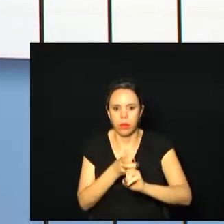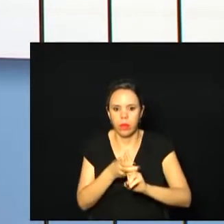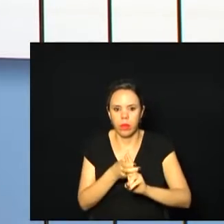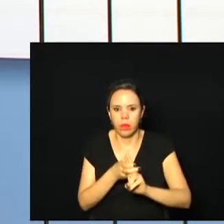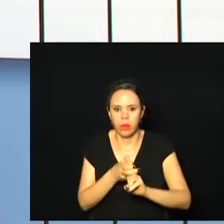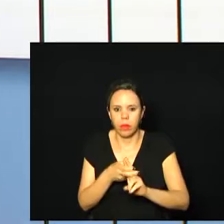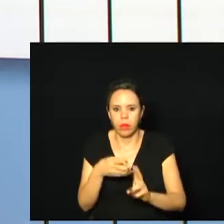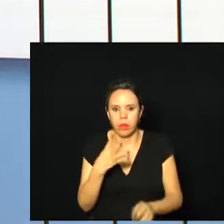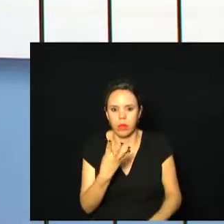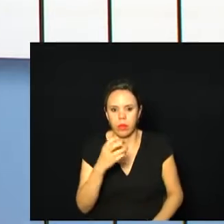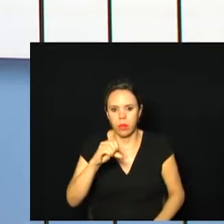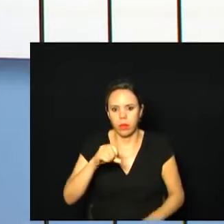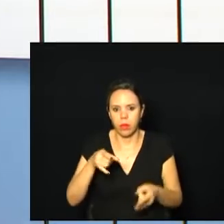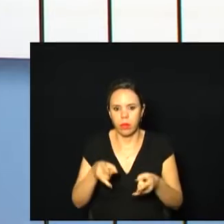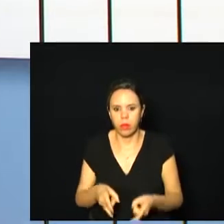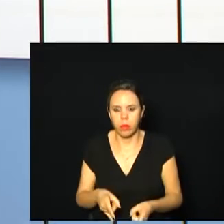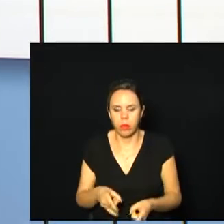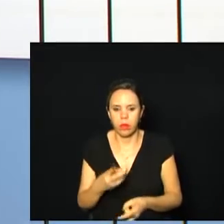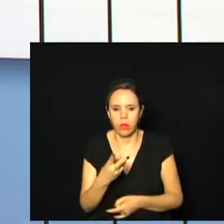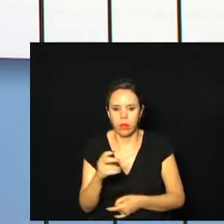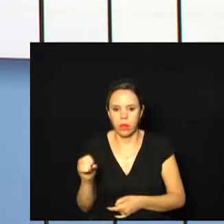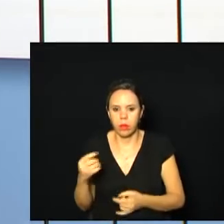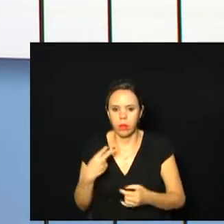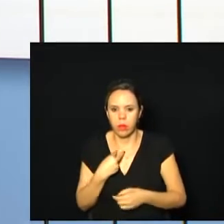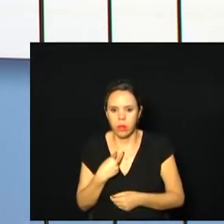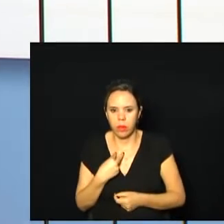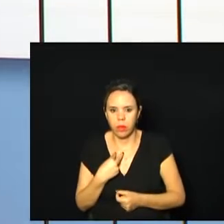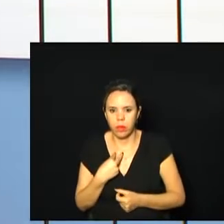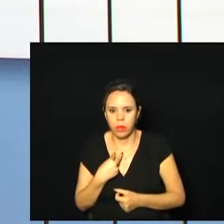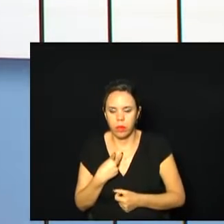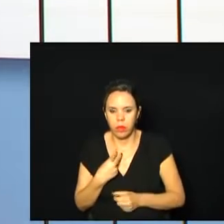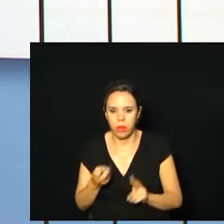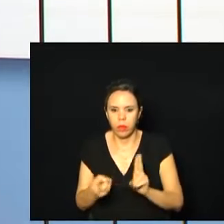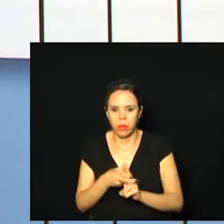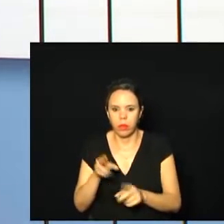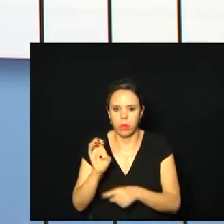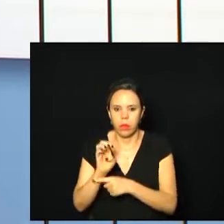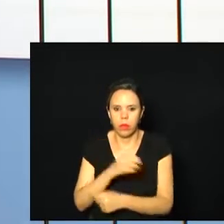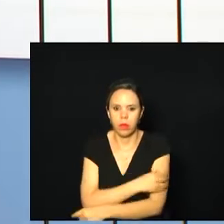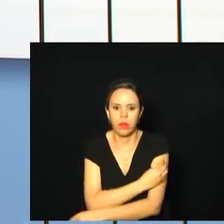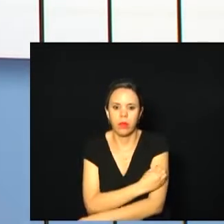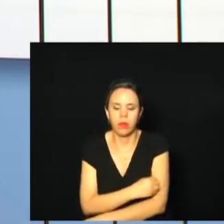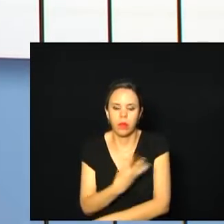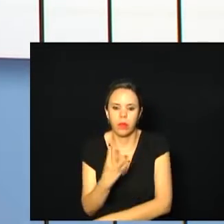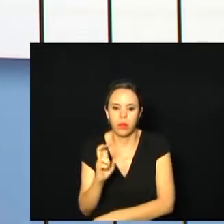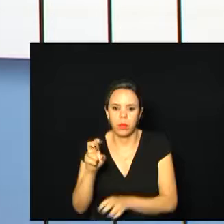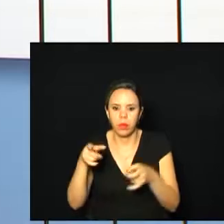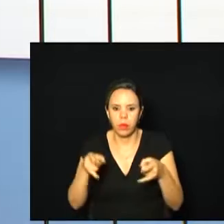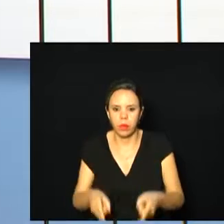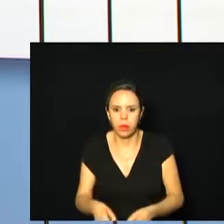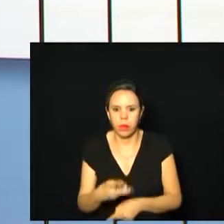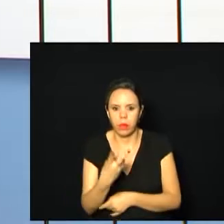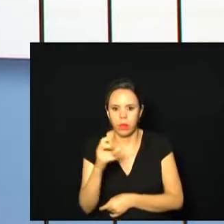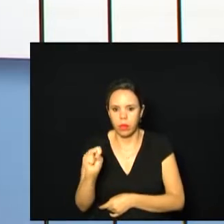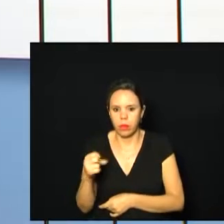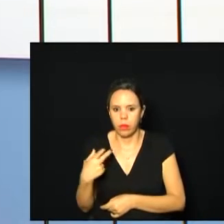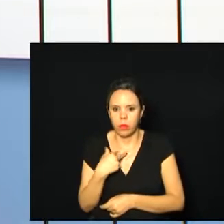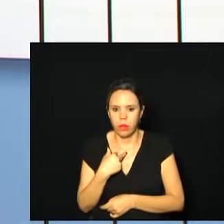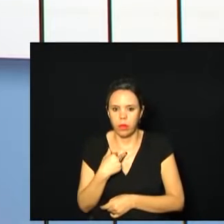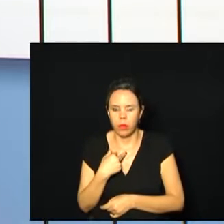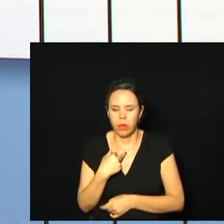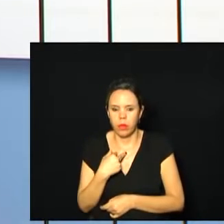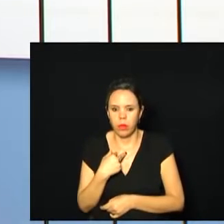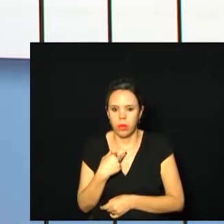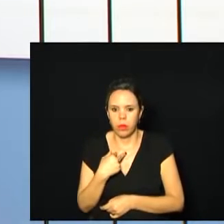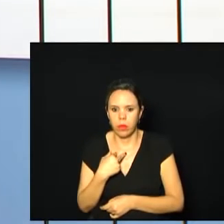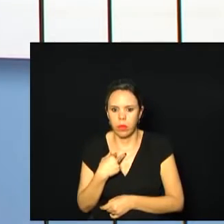municipal são 49 leitos e 20 estavam ocupados. No SUS estadual, 45 leitos, 28 ocupados.